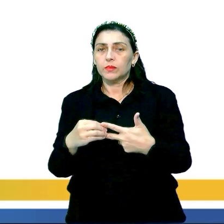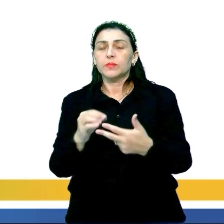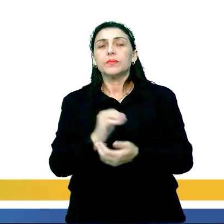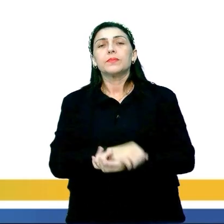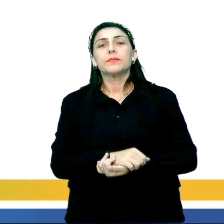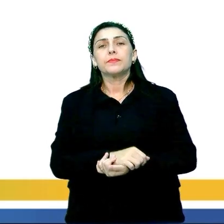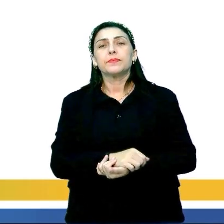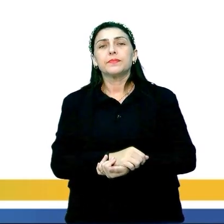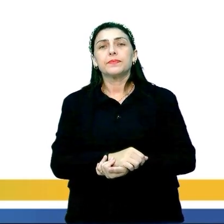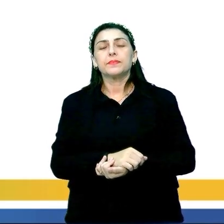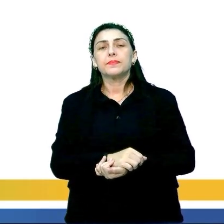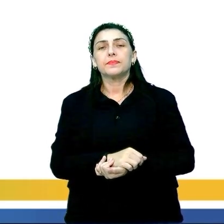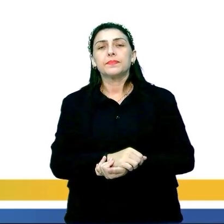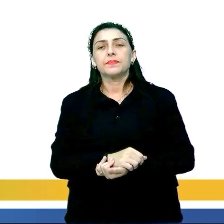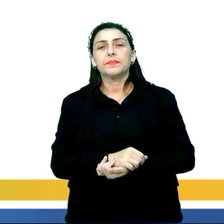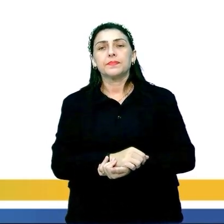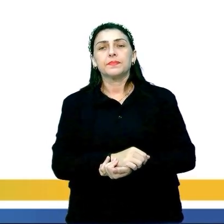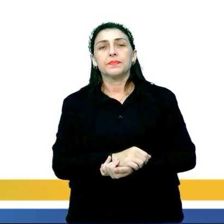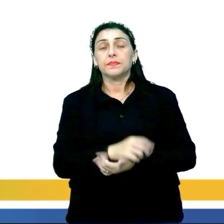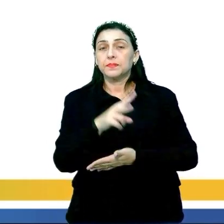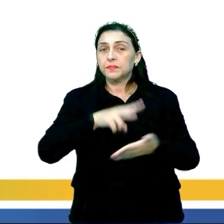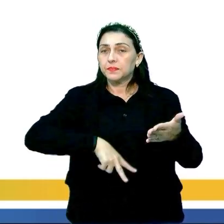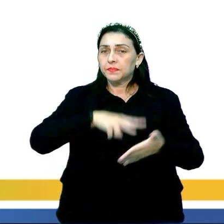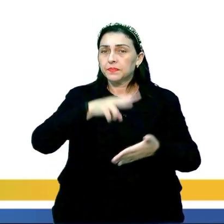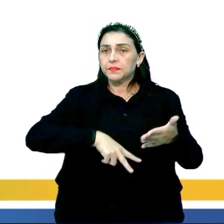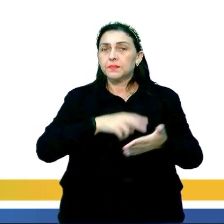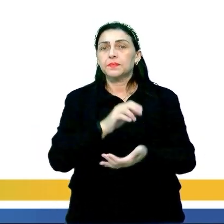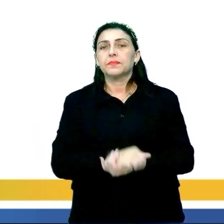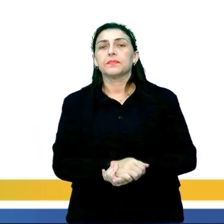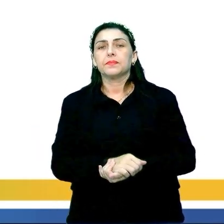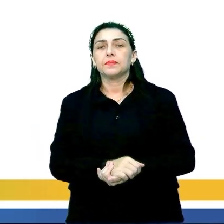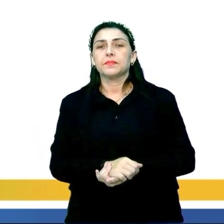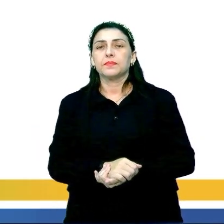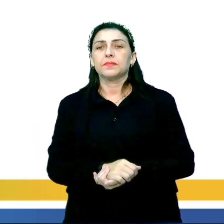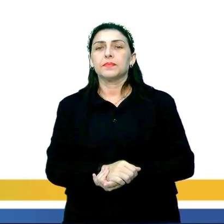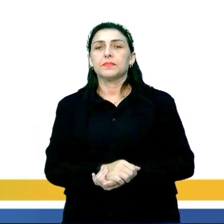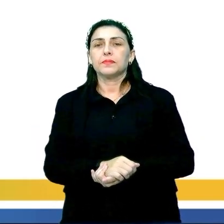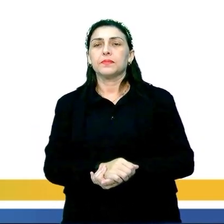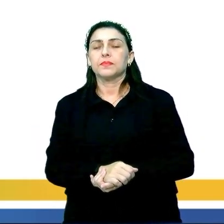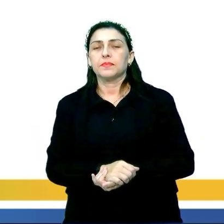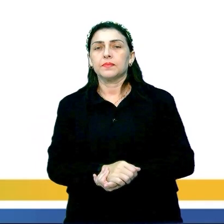aí. Então vamos à leitura da nossa questão, para ver se vocês